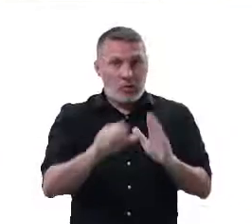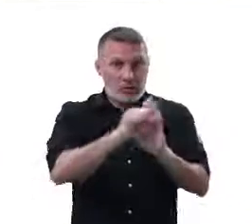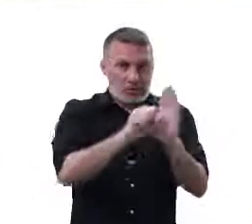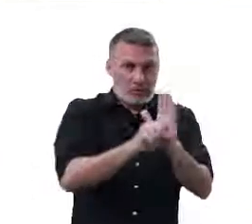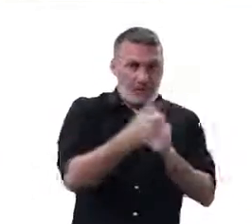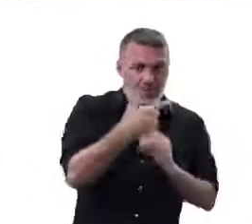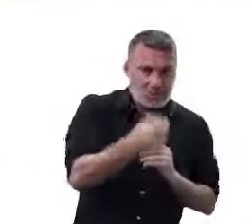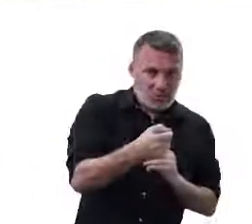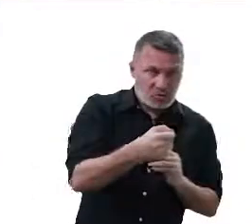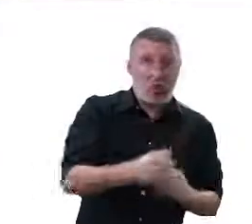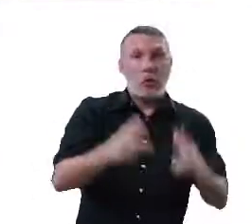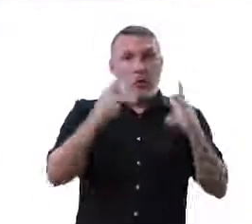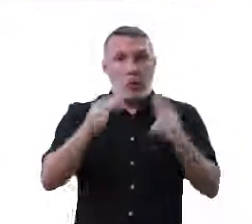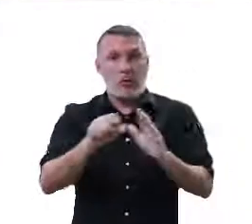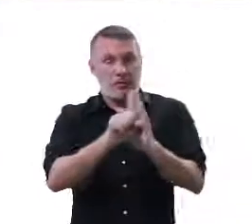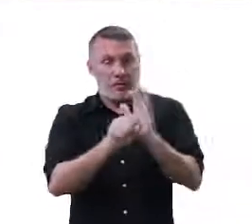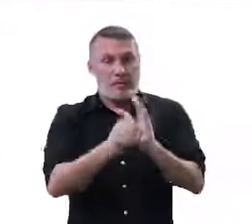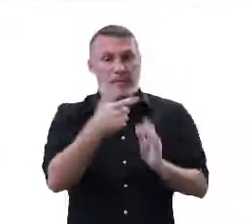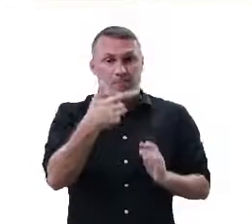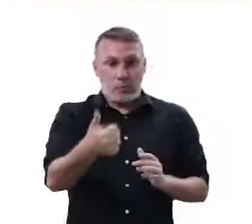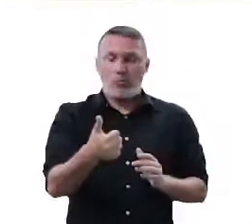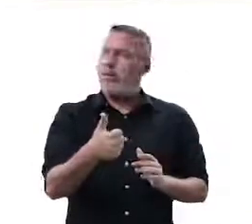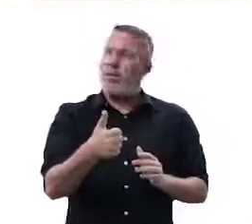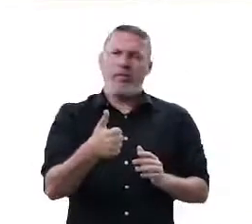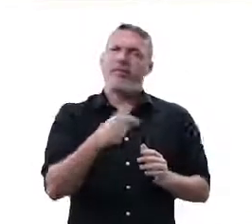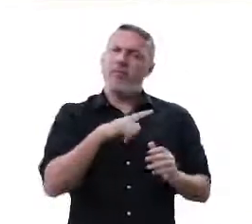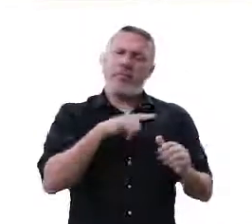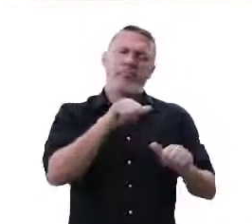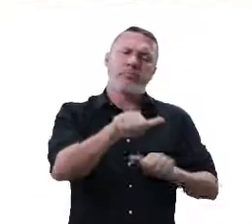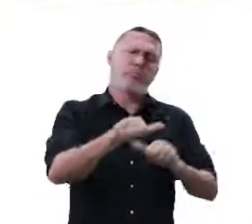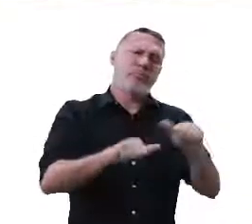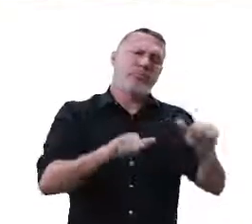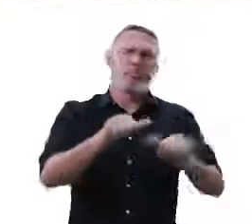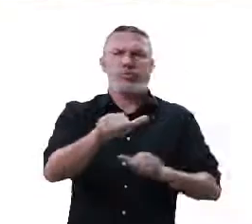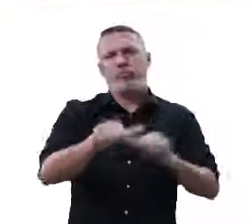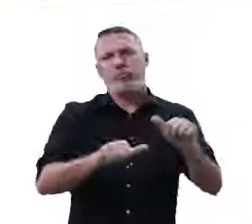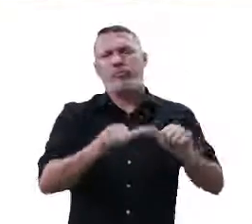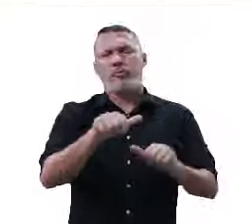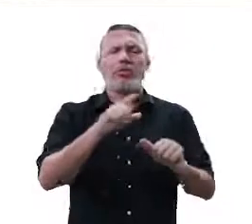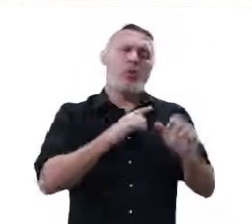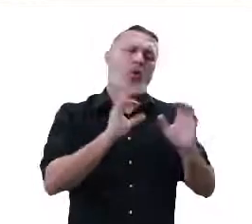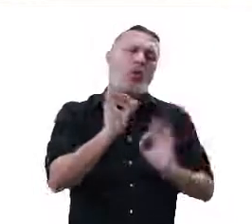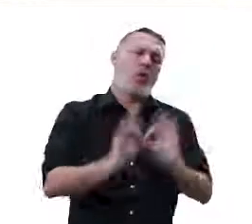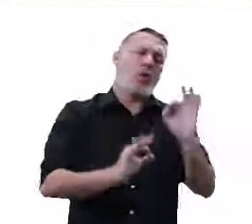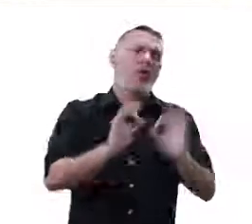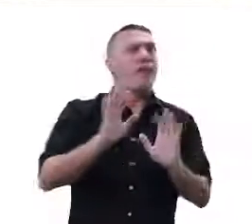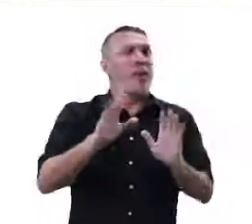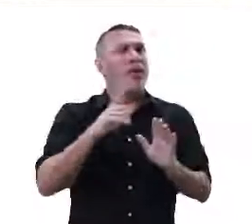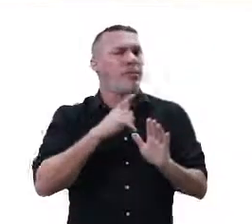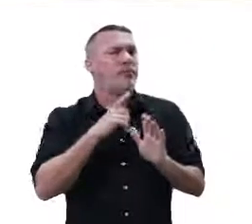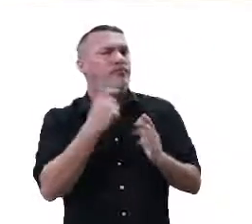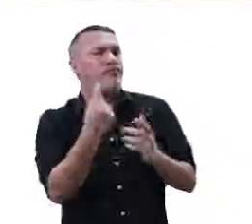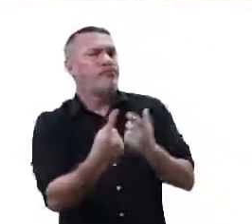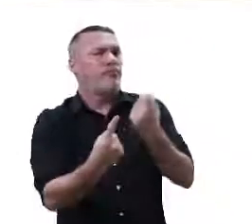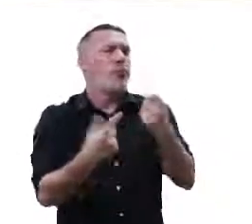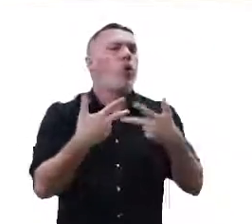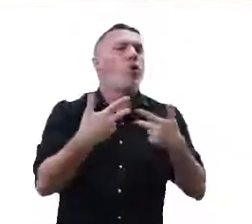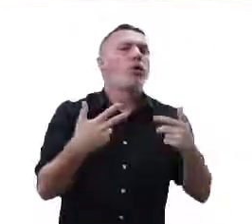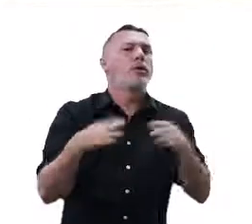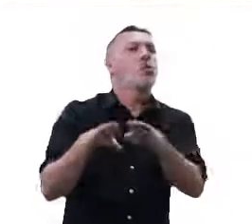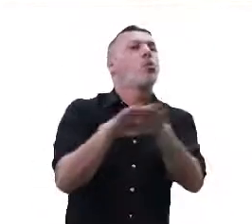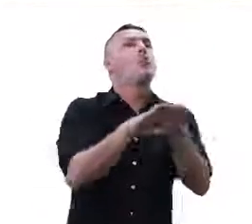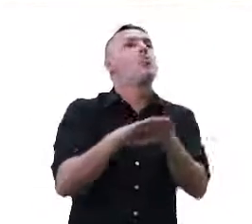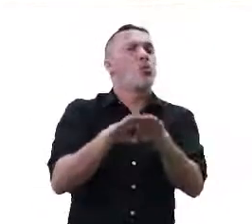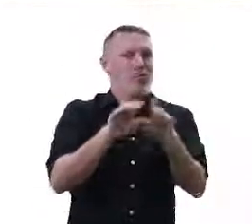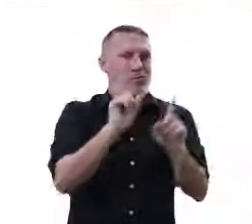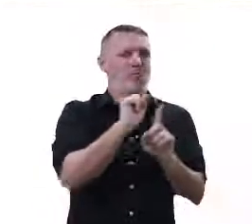século XX, como também não é a mesma sociedade do século XXI. Elas se organizam de forma diferente, embora existam alguns elementos que sejam